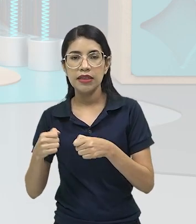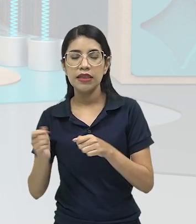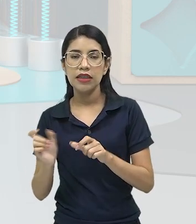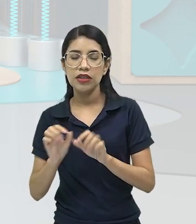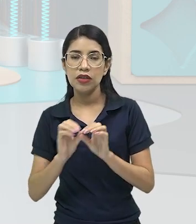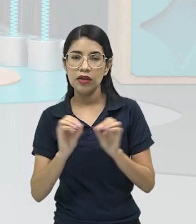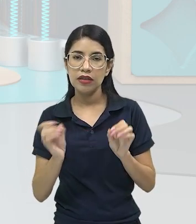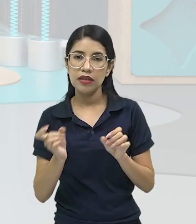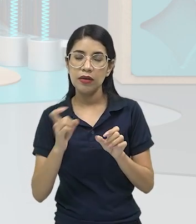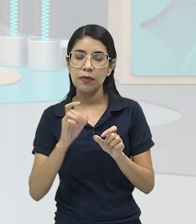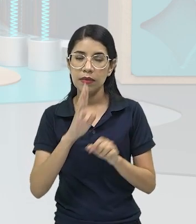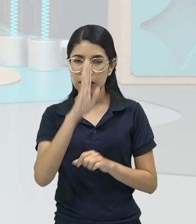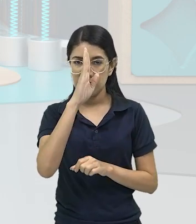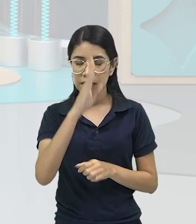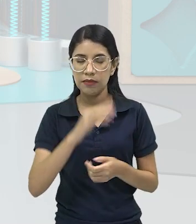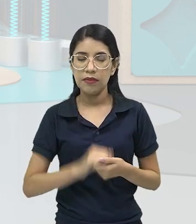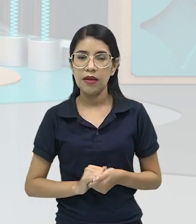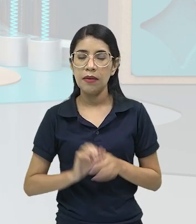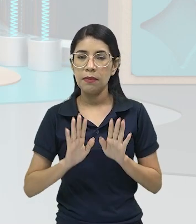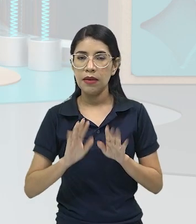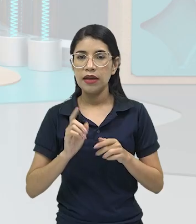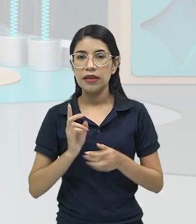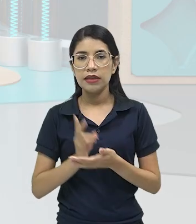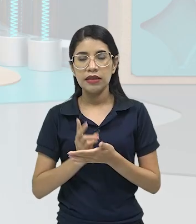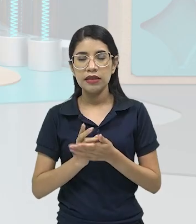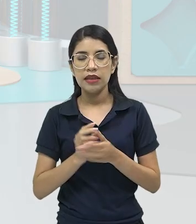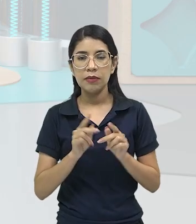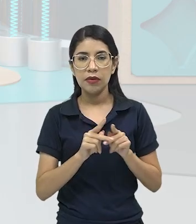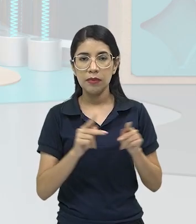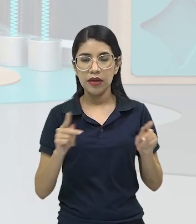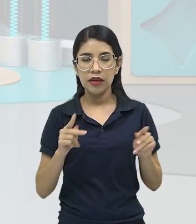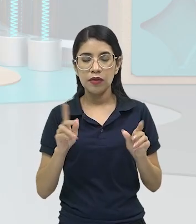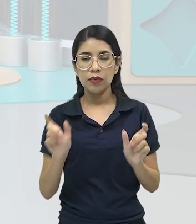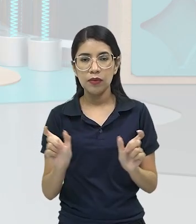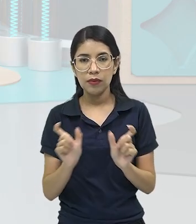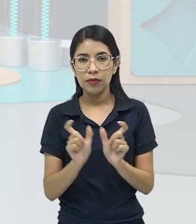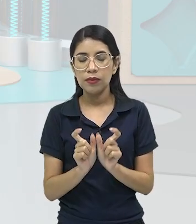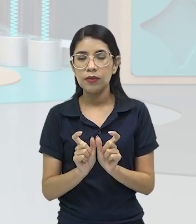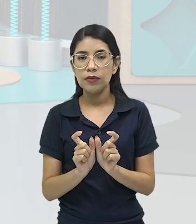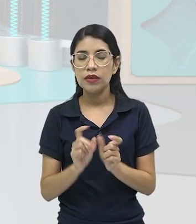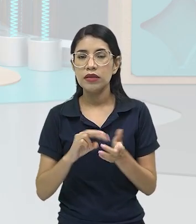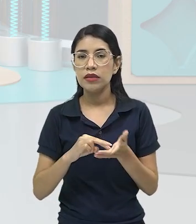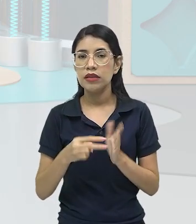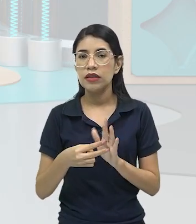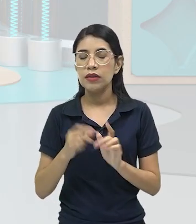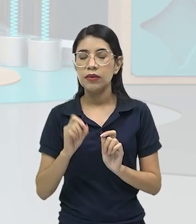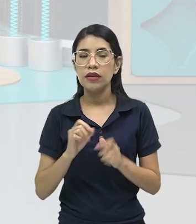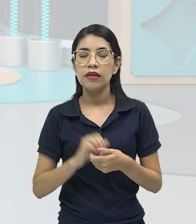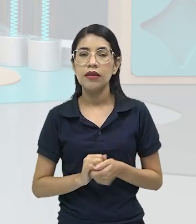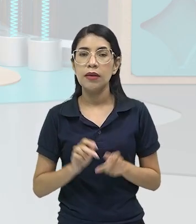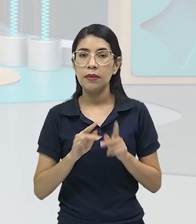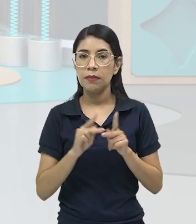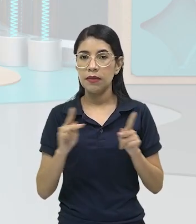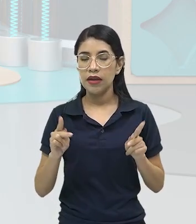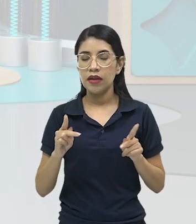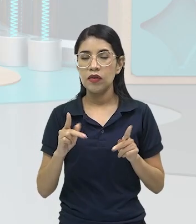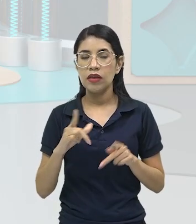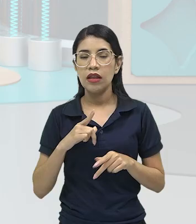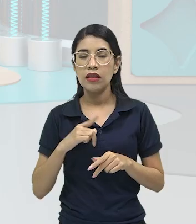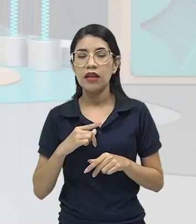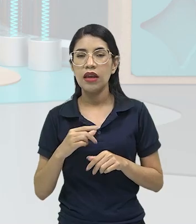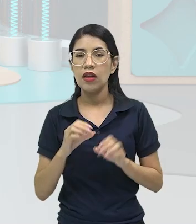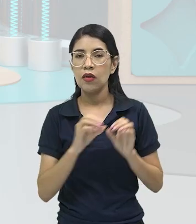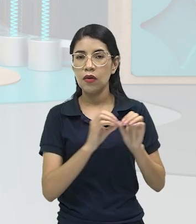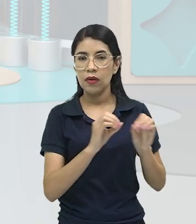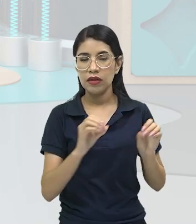uma oração principal, mas sempre períodos compostos, ou seja, períodos em que nós temos mais de